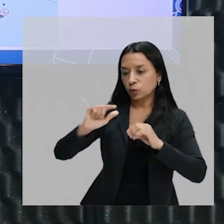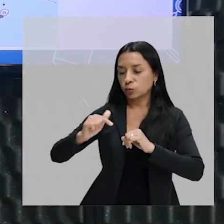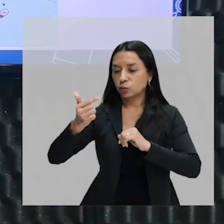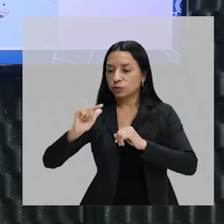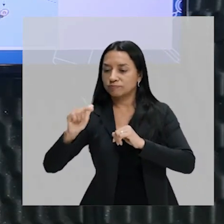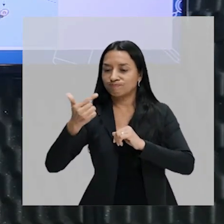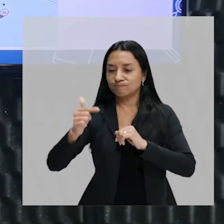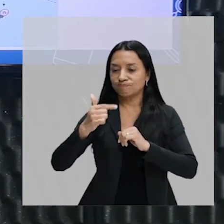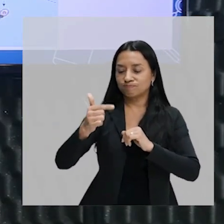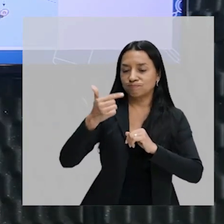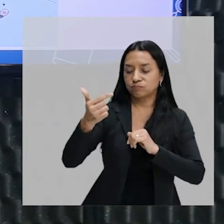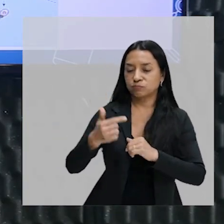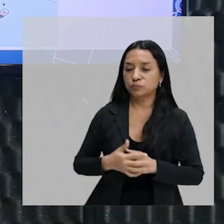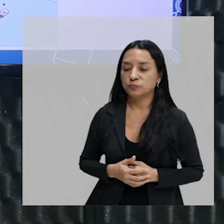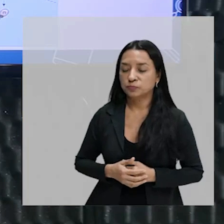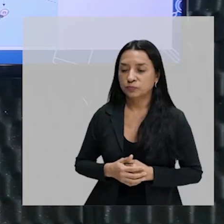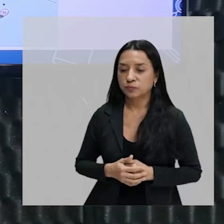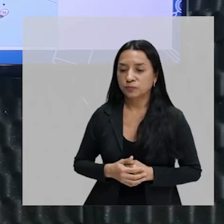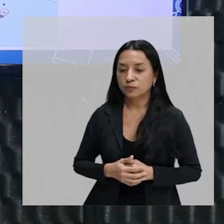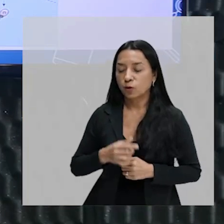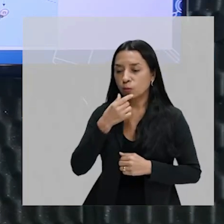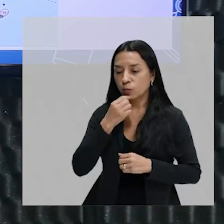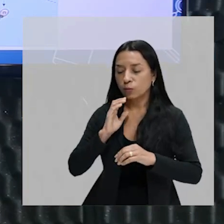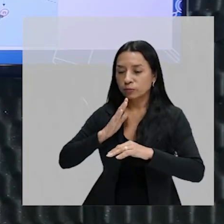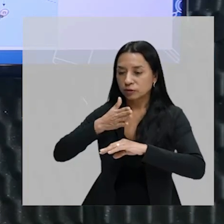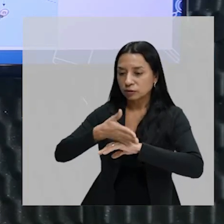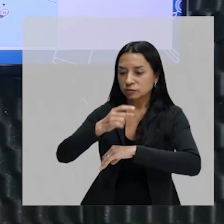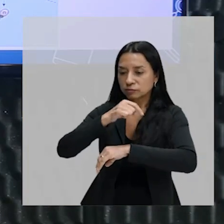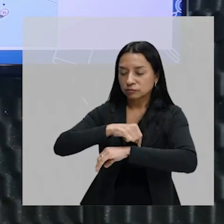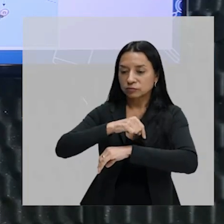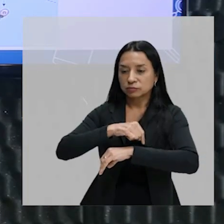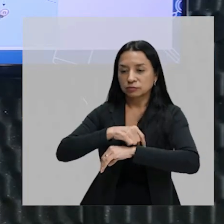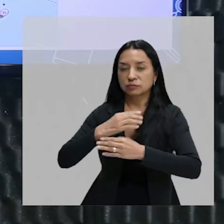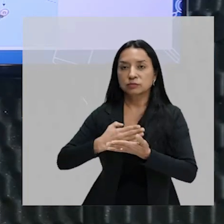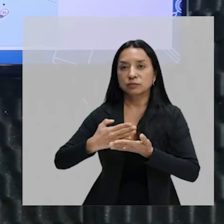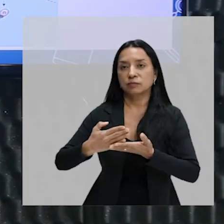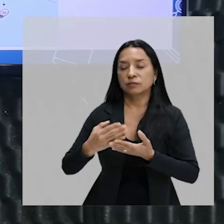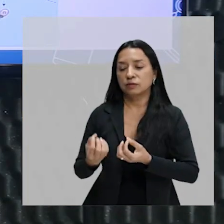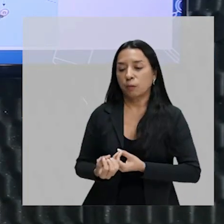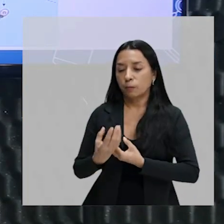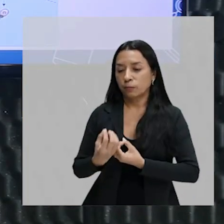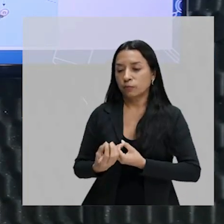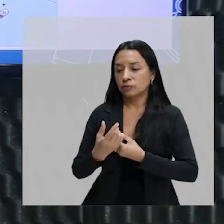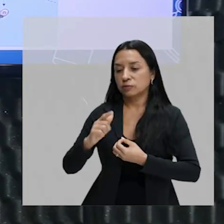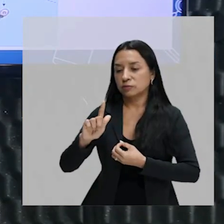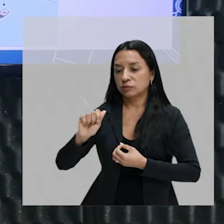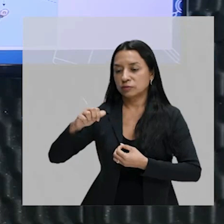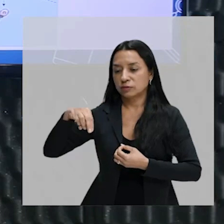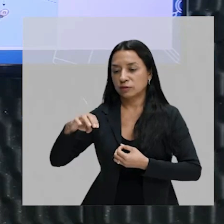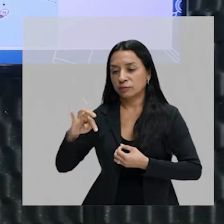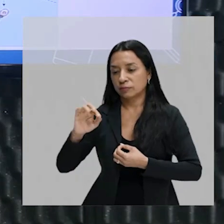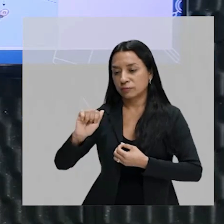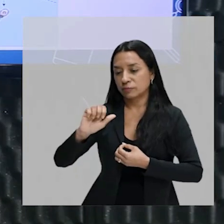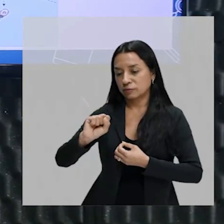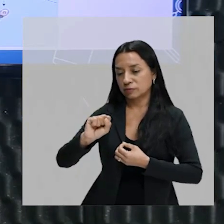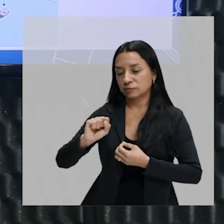sucessivamente E aí quando o homem ele entra no seu período em que ele começa a produzir os gametas né quando chega na